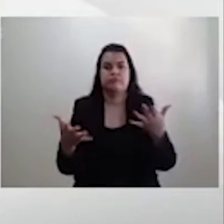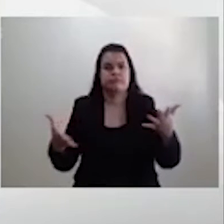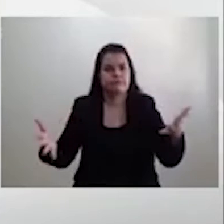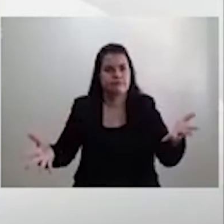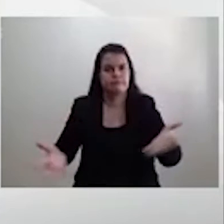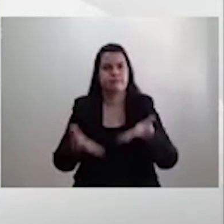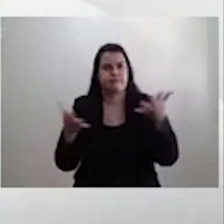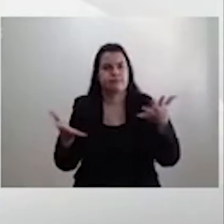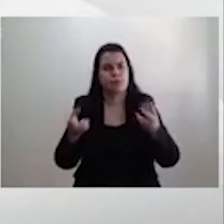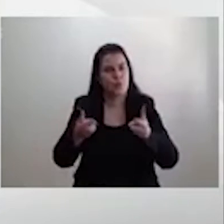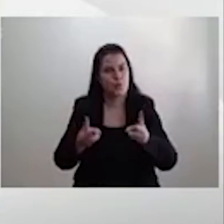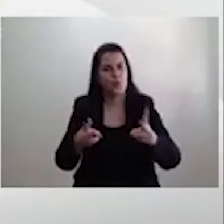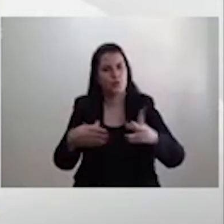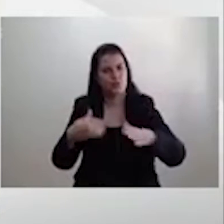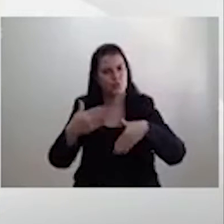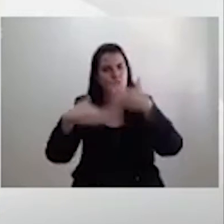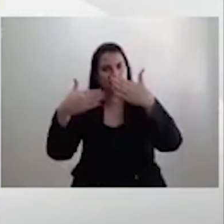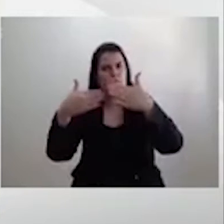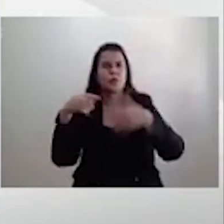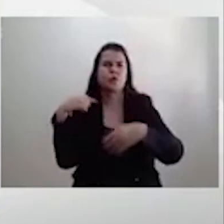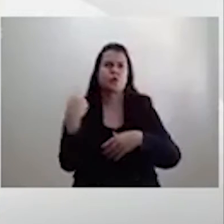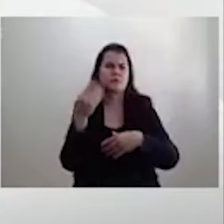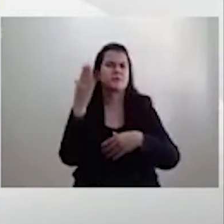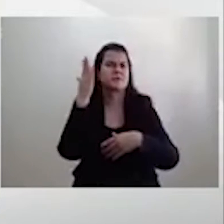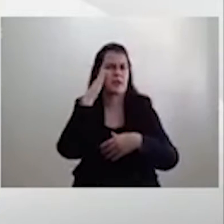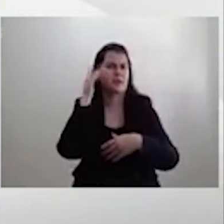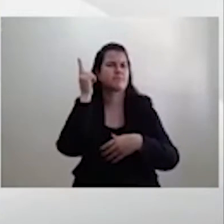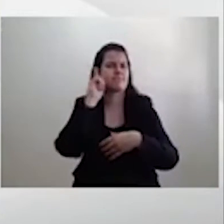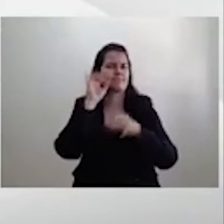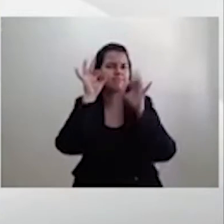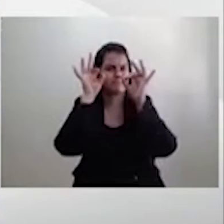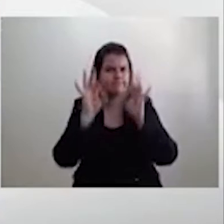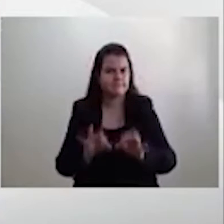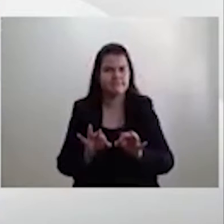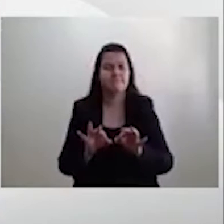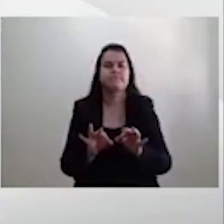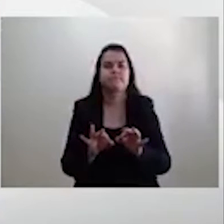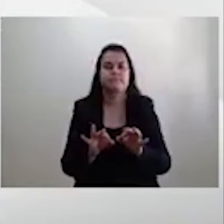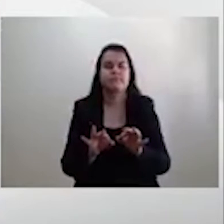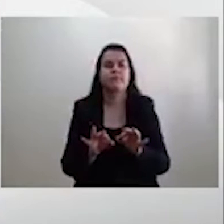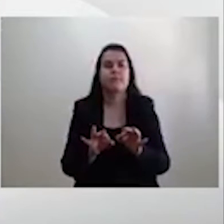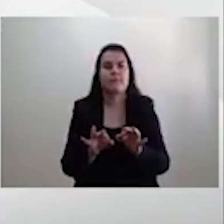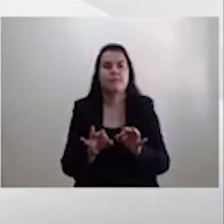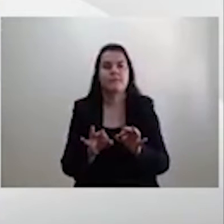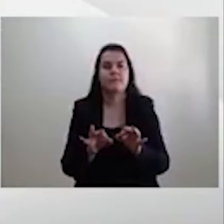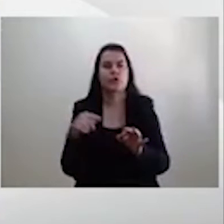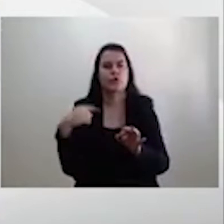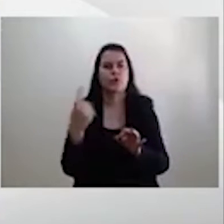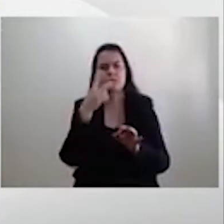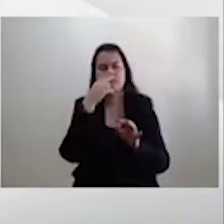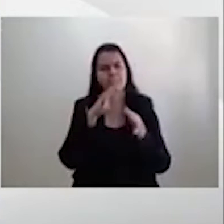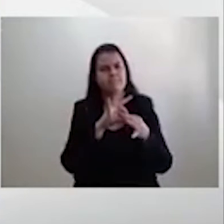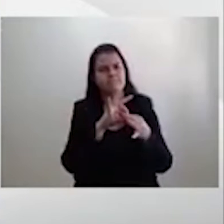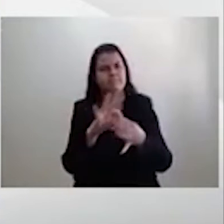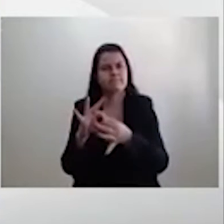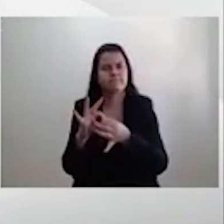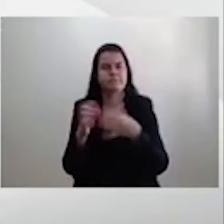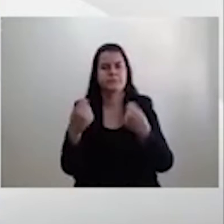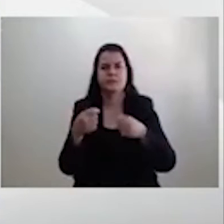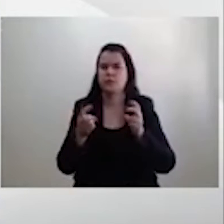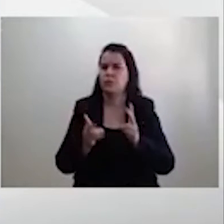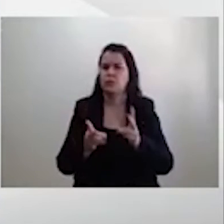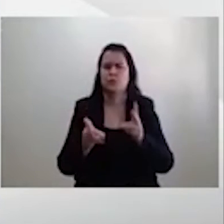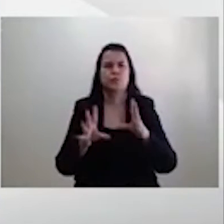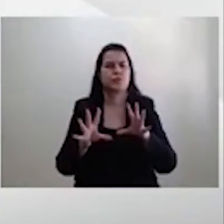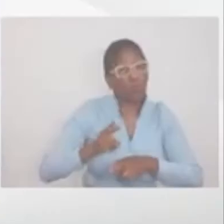para seguir adiante, sabendo que a gente está indo na direção correta e trabalhando nessa sinergia, nessa sintonia entre todas